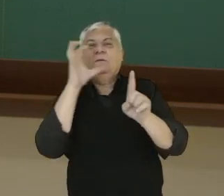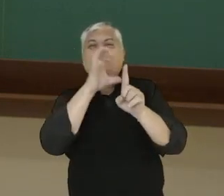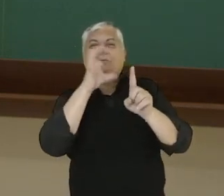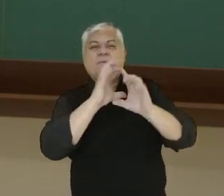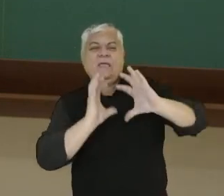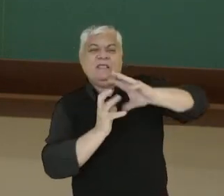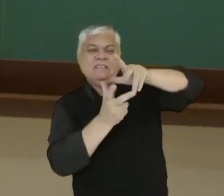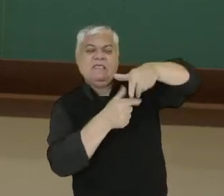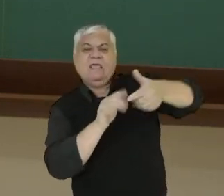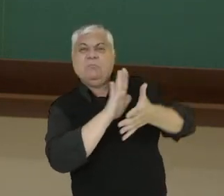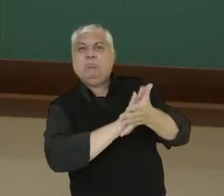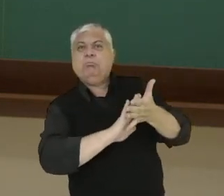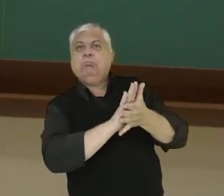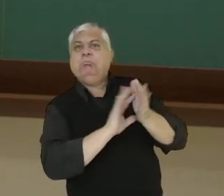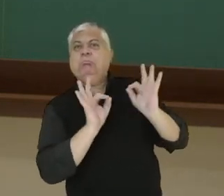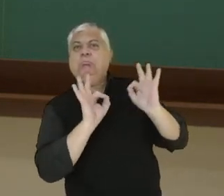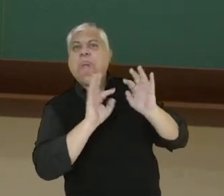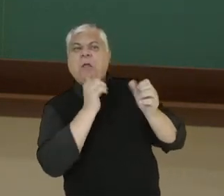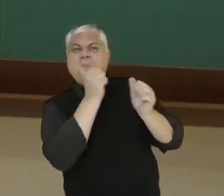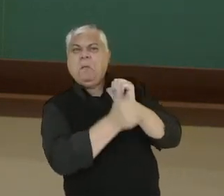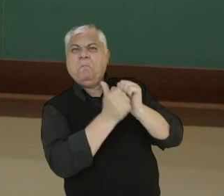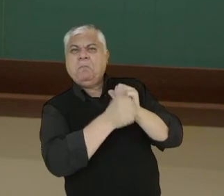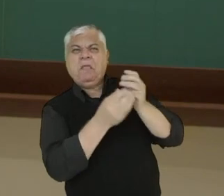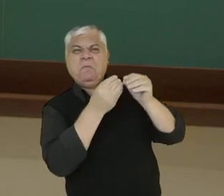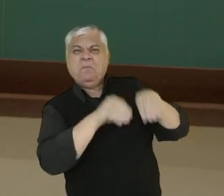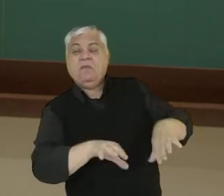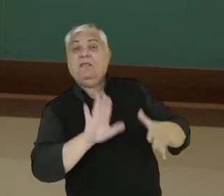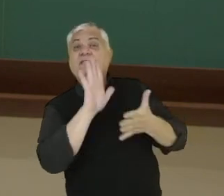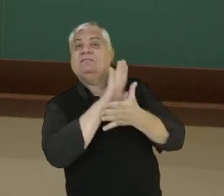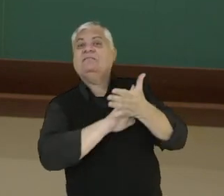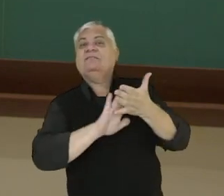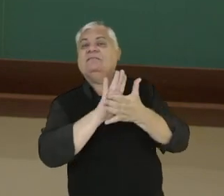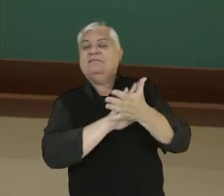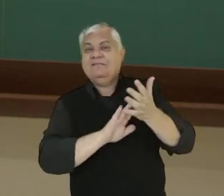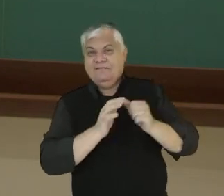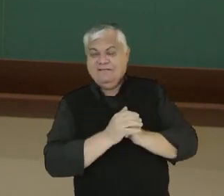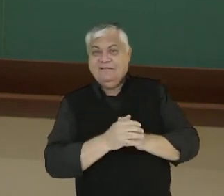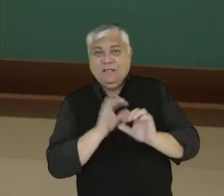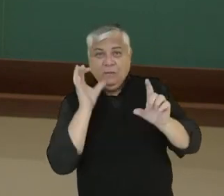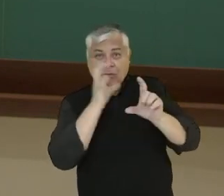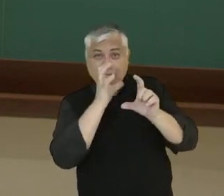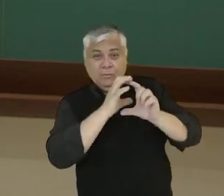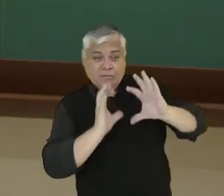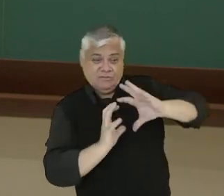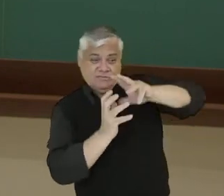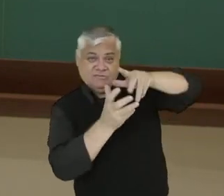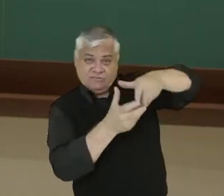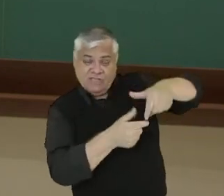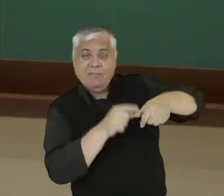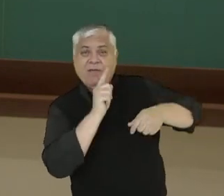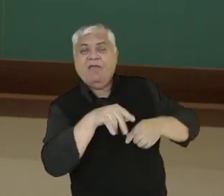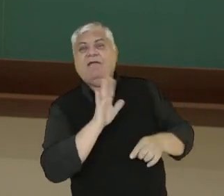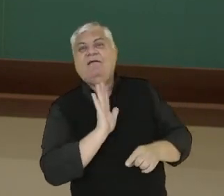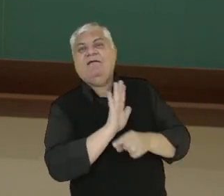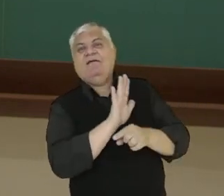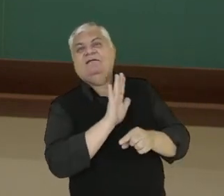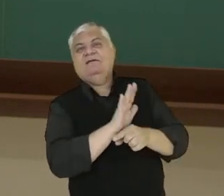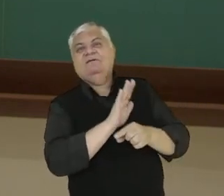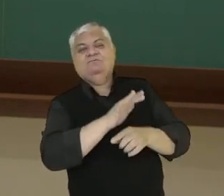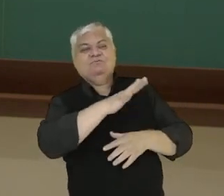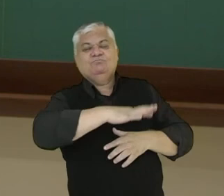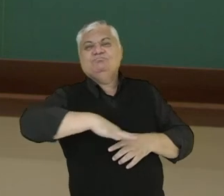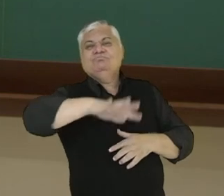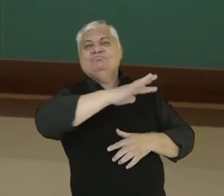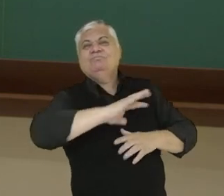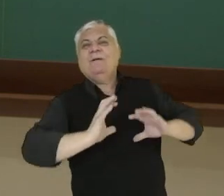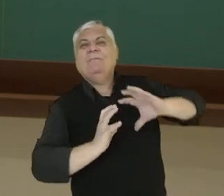ecossistemas para ser adquirida. Então, se há uma interferência menor nos ecossistemas, é claro que isso é favorável ambientalmente